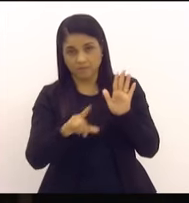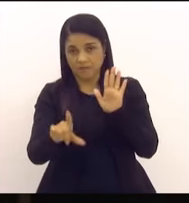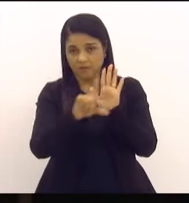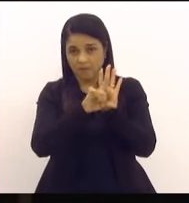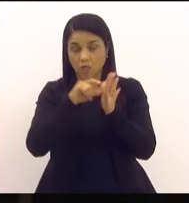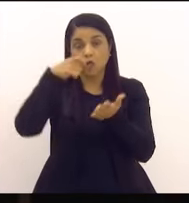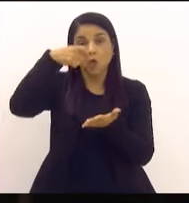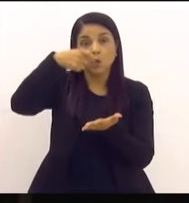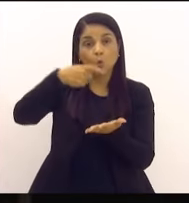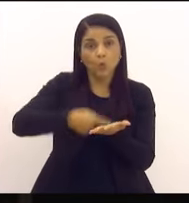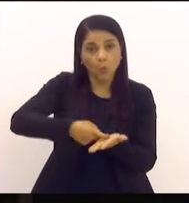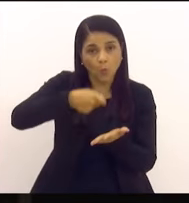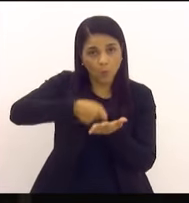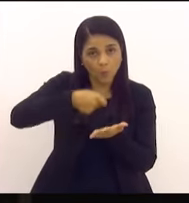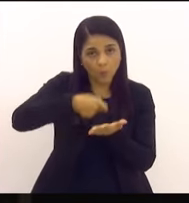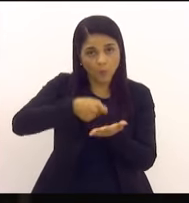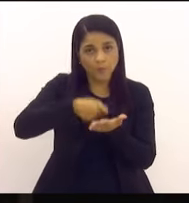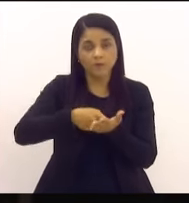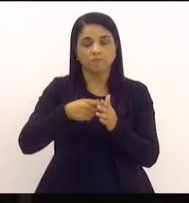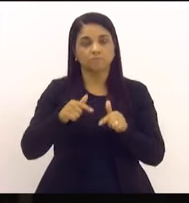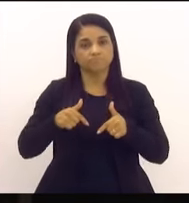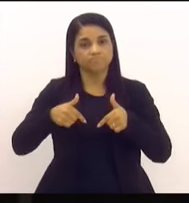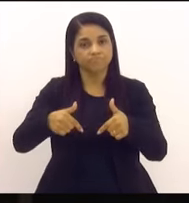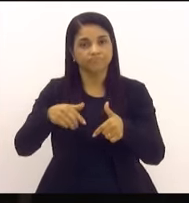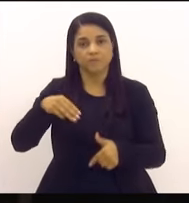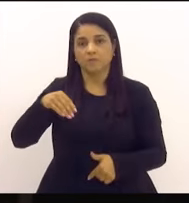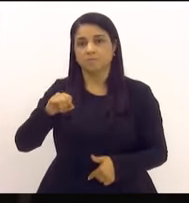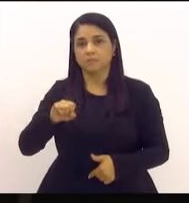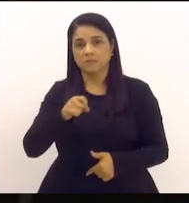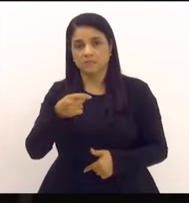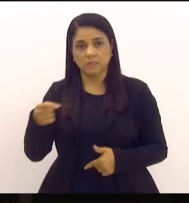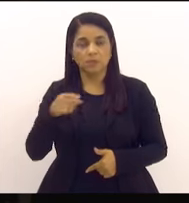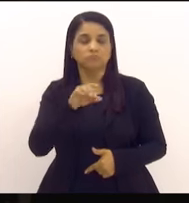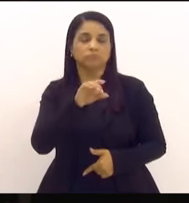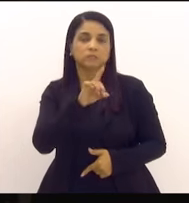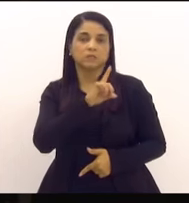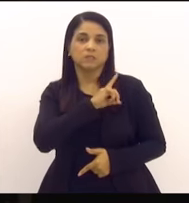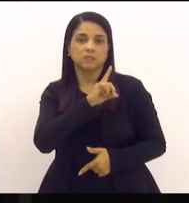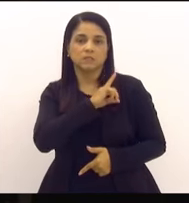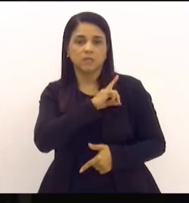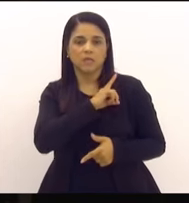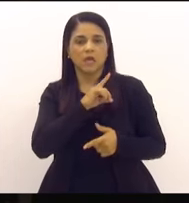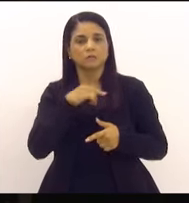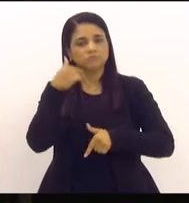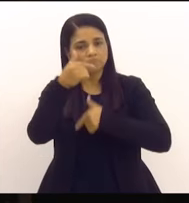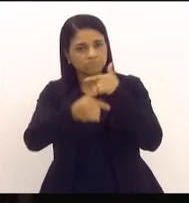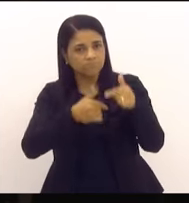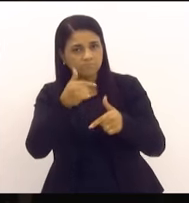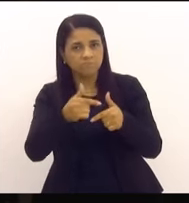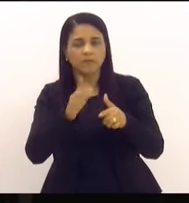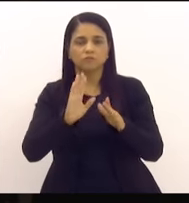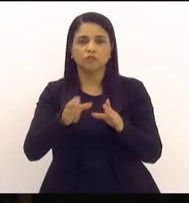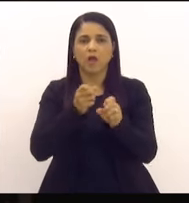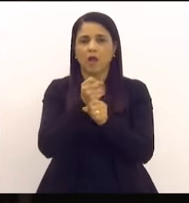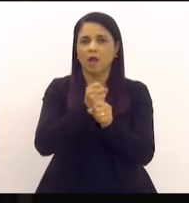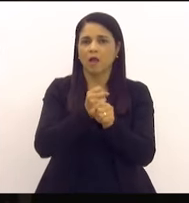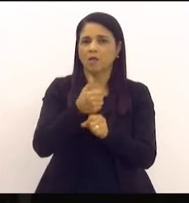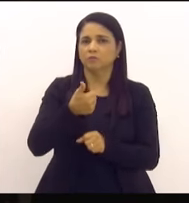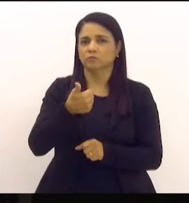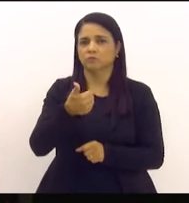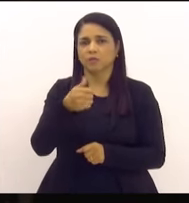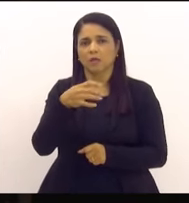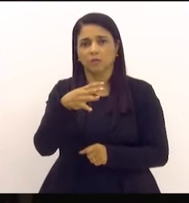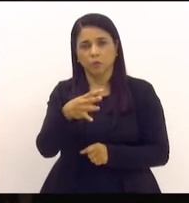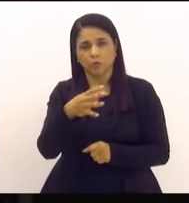sua missão. Nomear um delegado honrado, competente, que tem trajetória de combatividade na Polícia Civil, respeitar a decisão